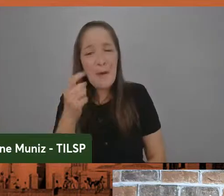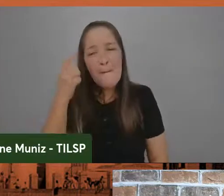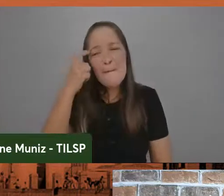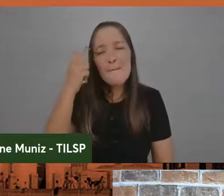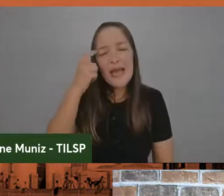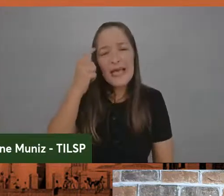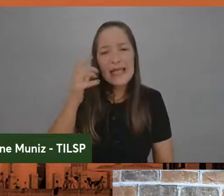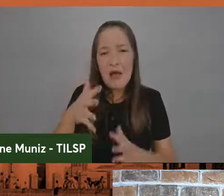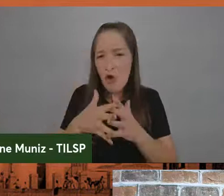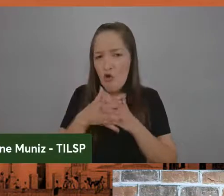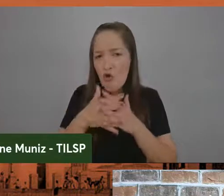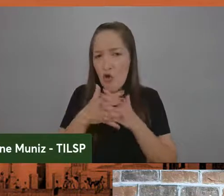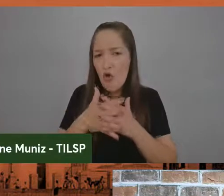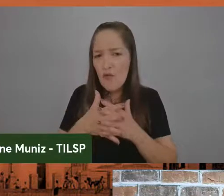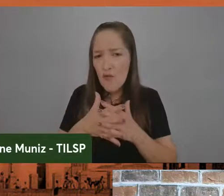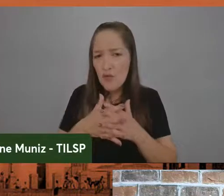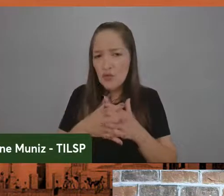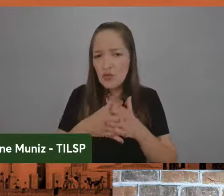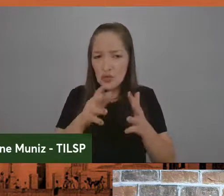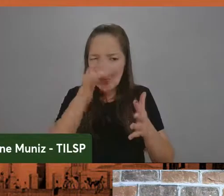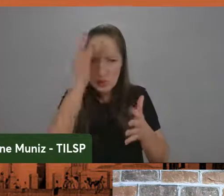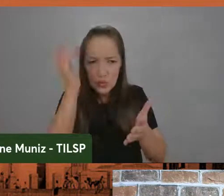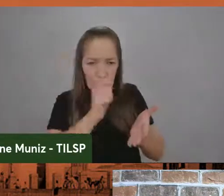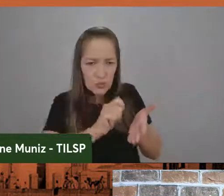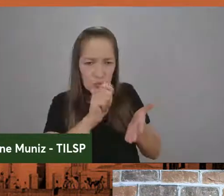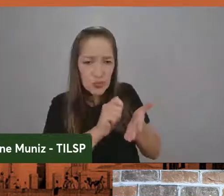ou com a autora, não é mesmo? Quer dizer,